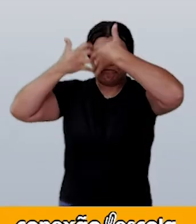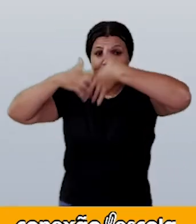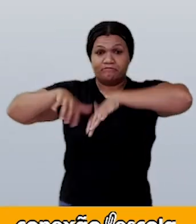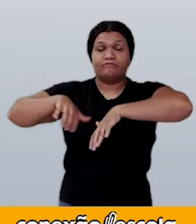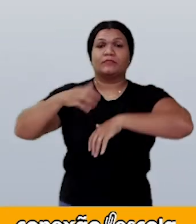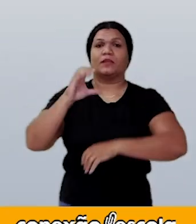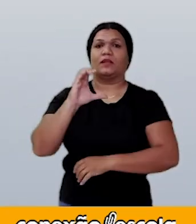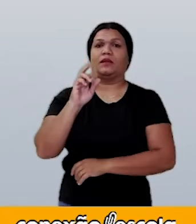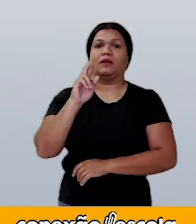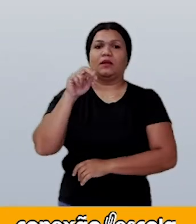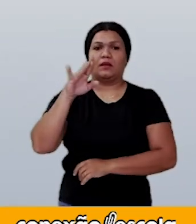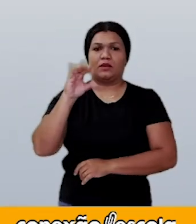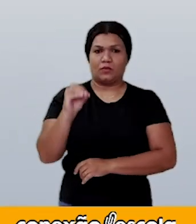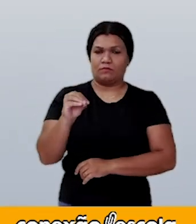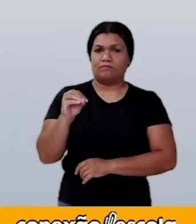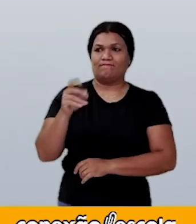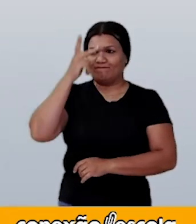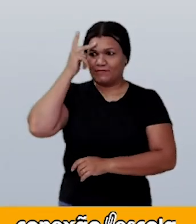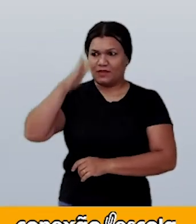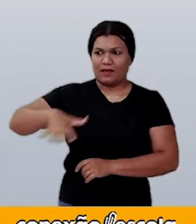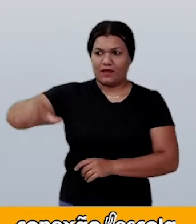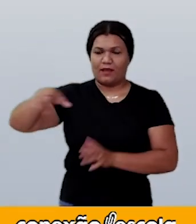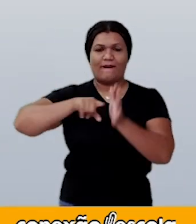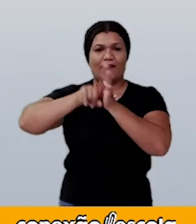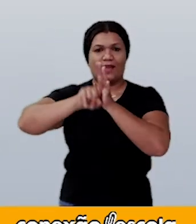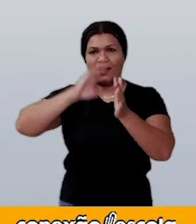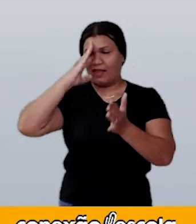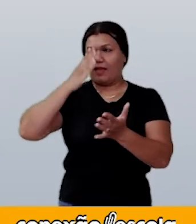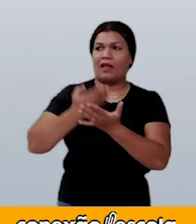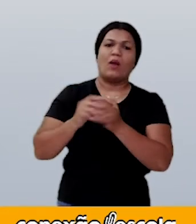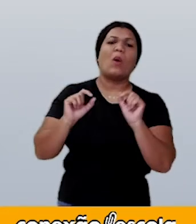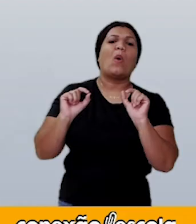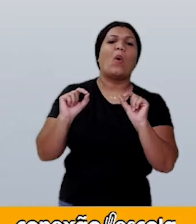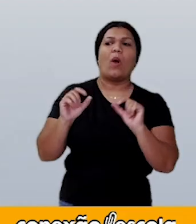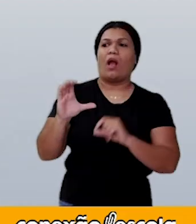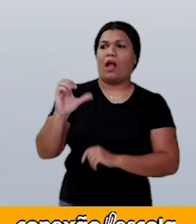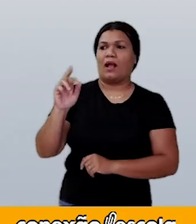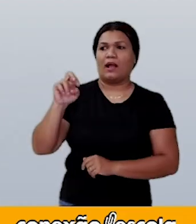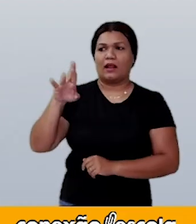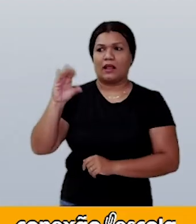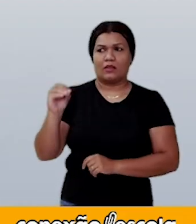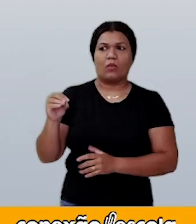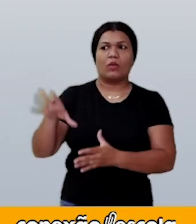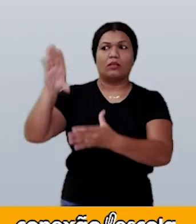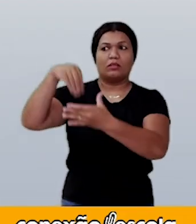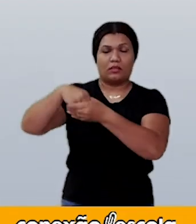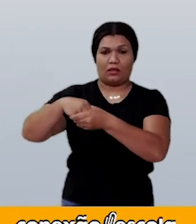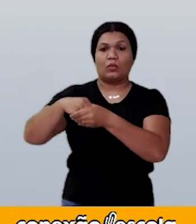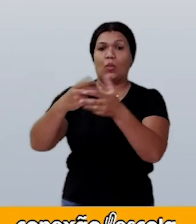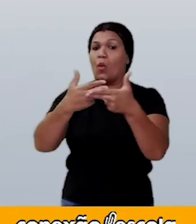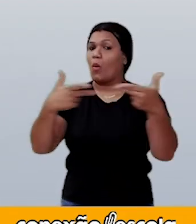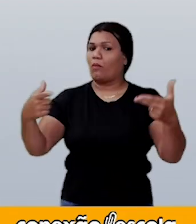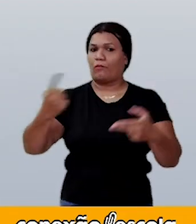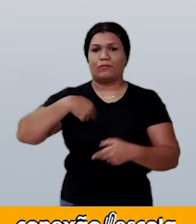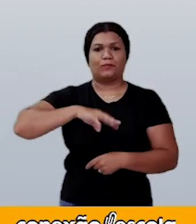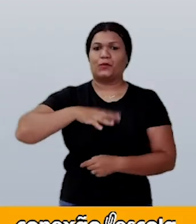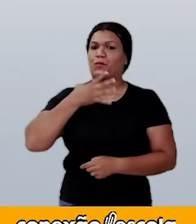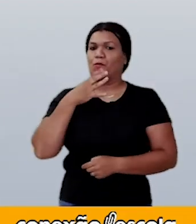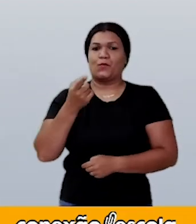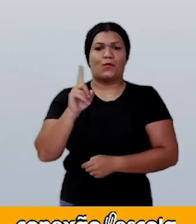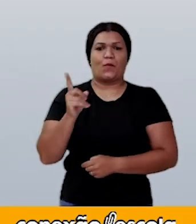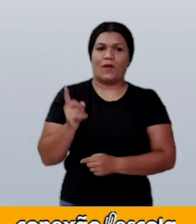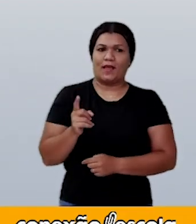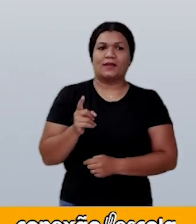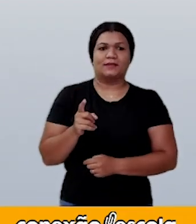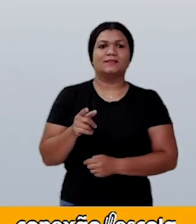pesquisadores acreditam que o crânio fez parte de uma espécie que não conhecíamos,